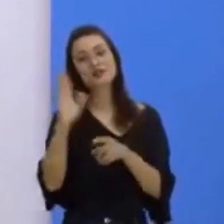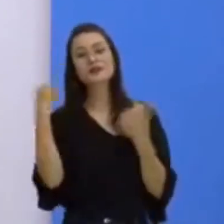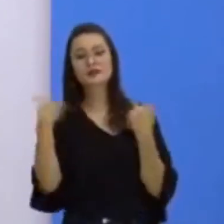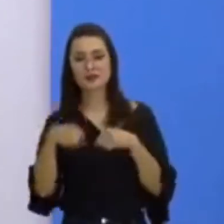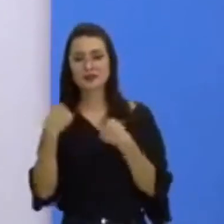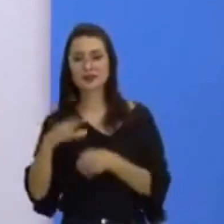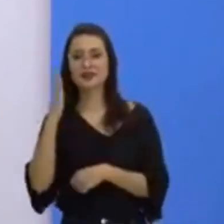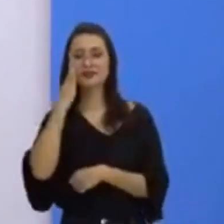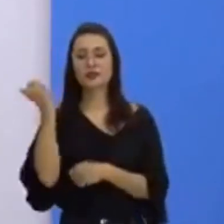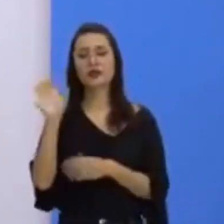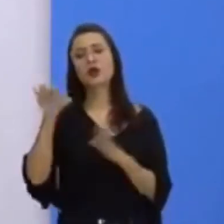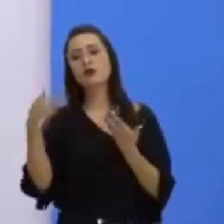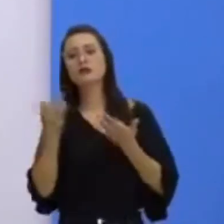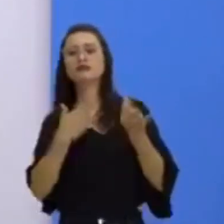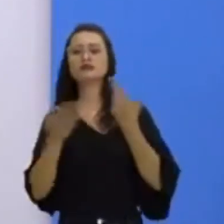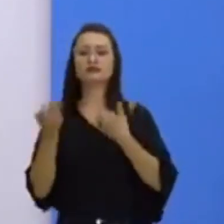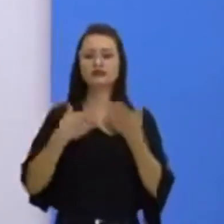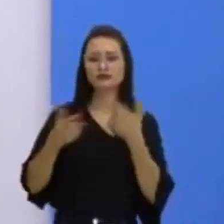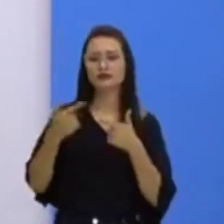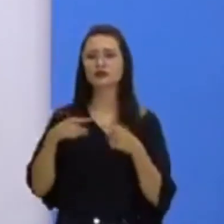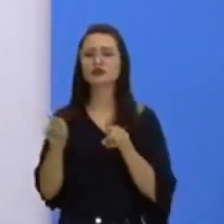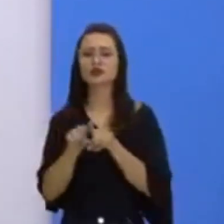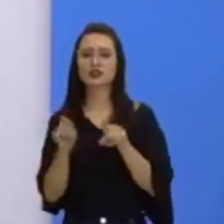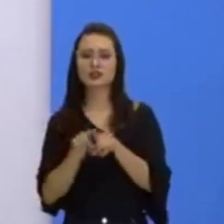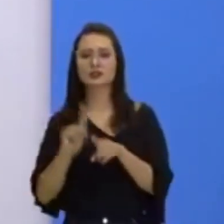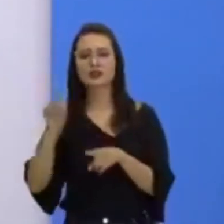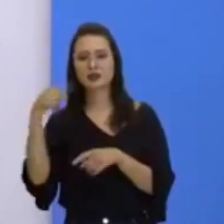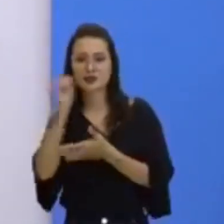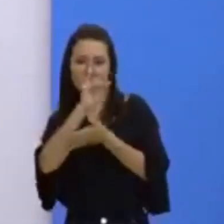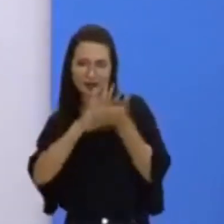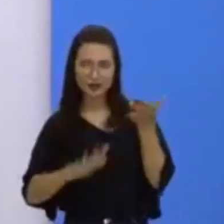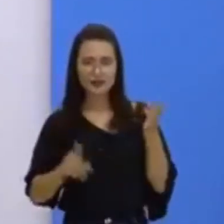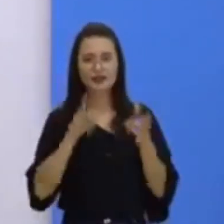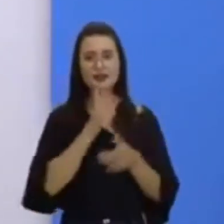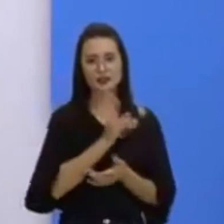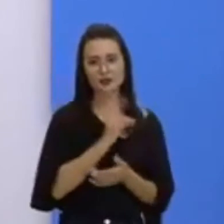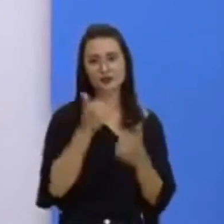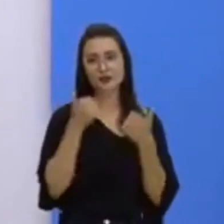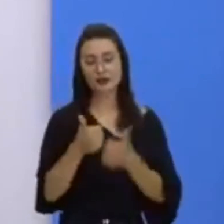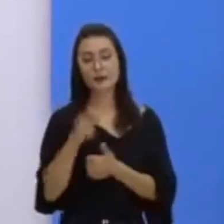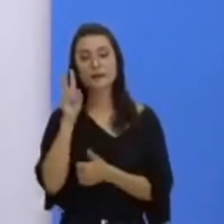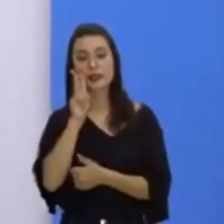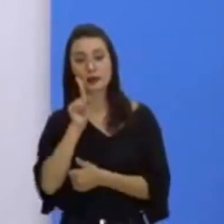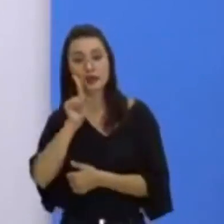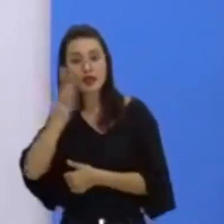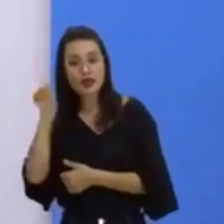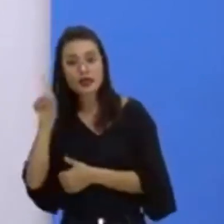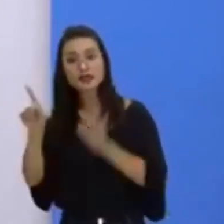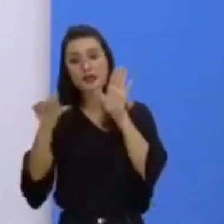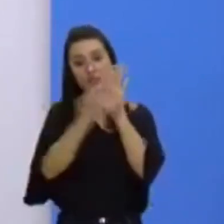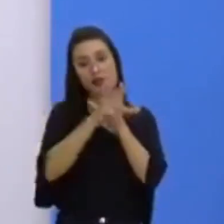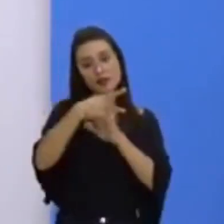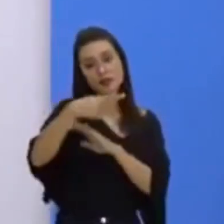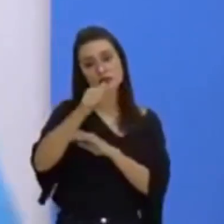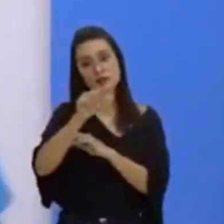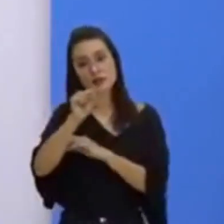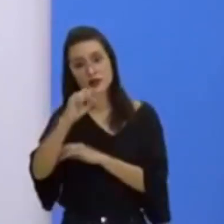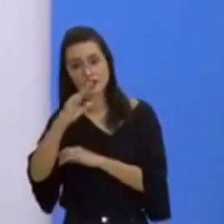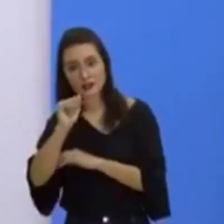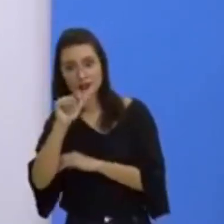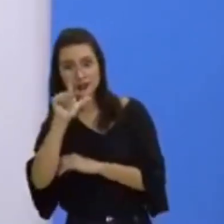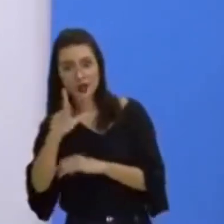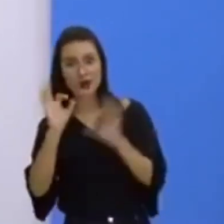nas discussões com o seu grupo daqui a pouco na hora da atividade. Lembrando que esse é o princípio de Pascal,